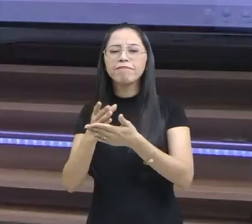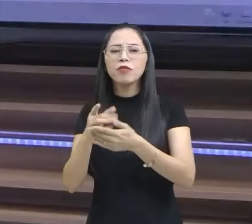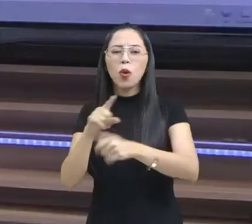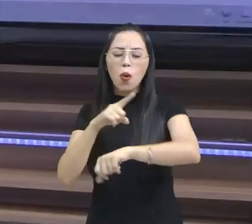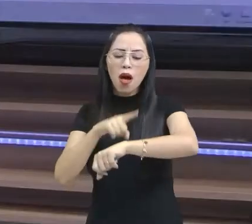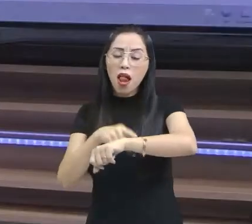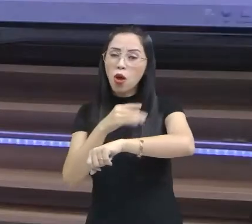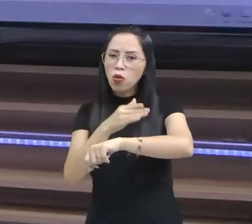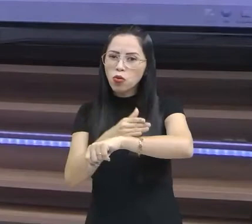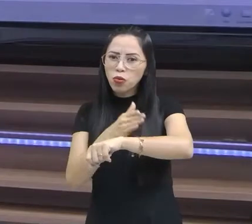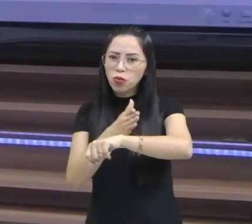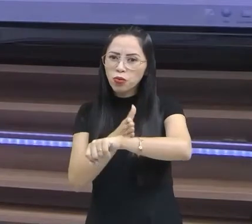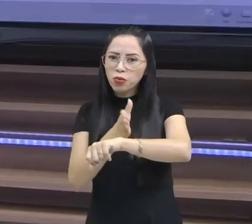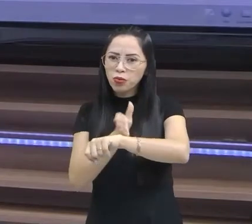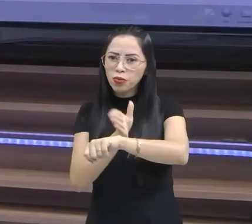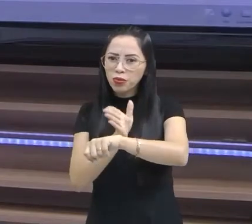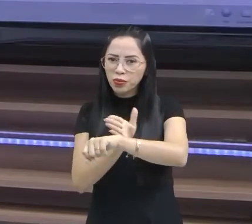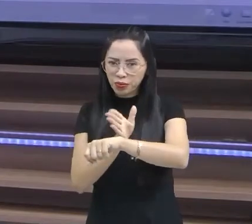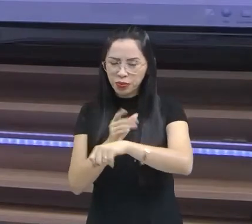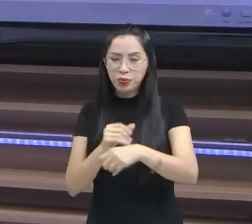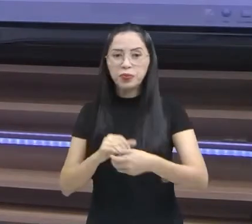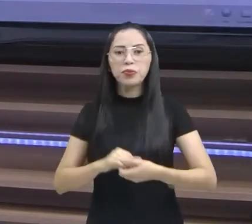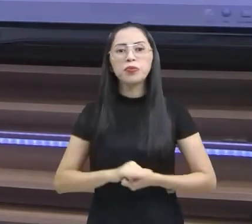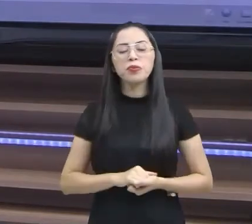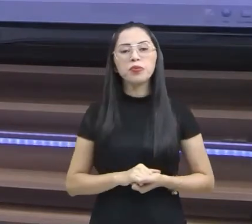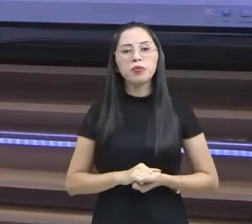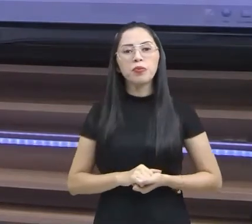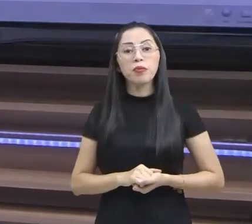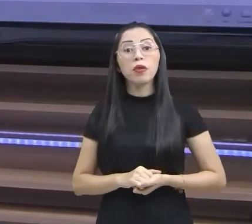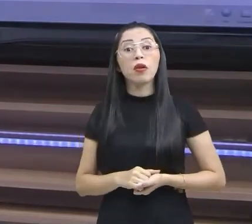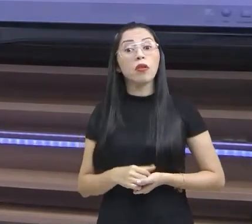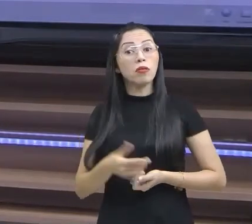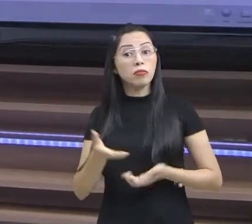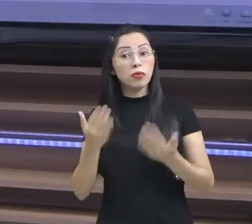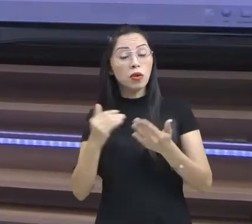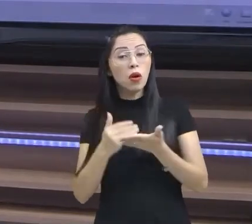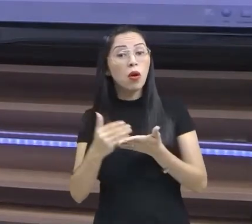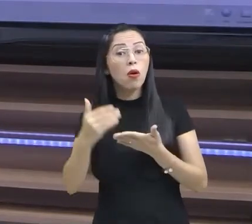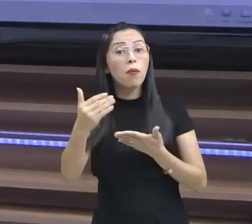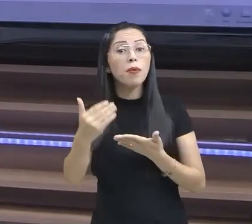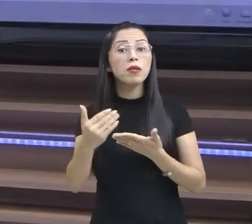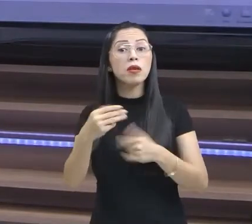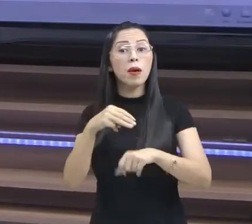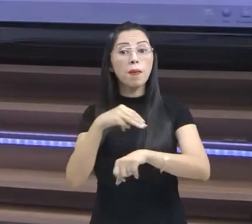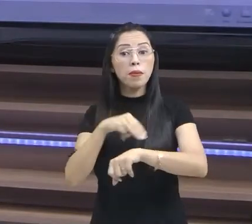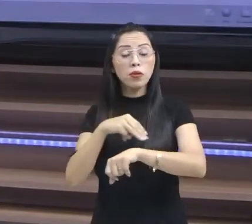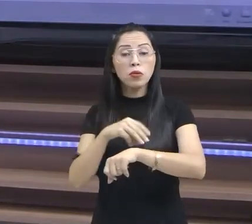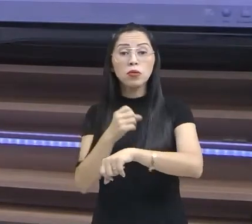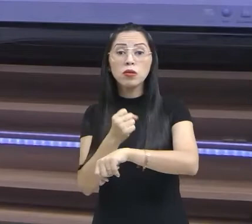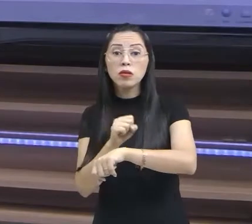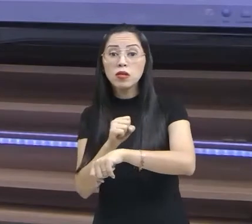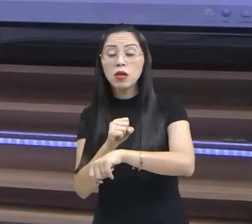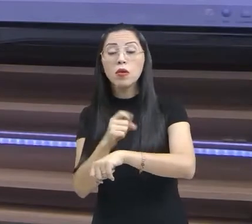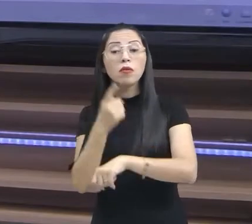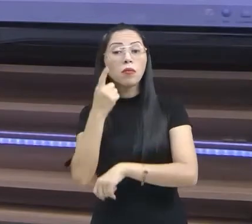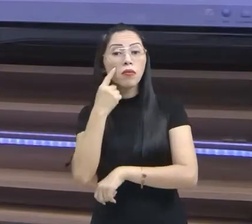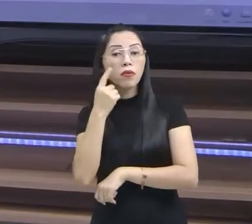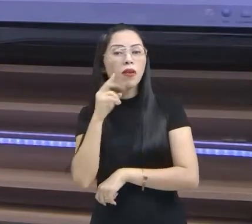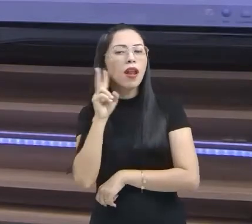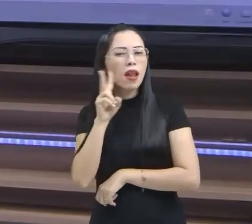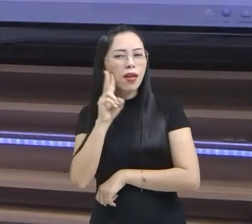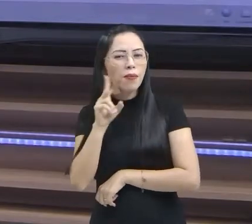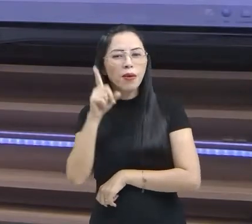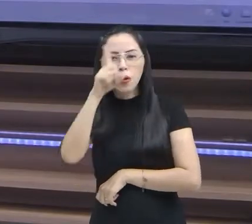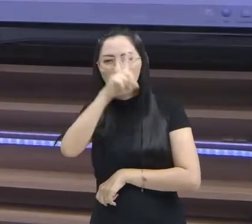comigo. Então, nós vamos começar aí com a questão dos minutos, das horas e dos segundos, tá certo? Vamos relembrar, uma hora tem